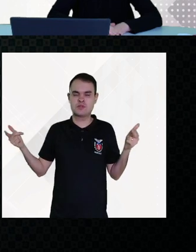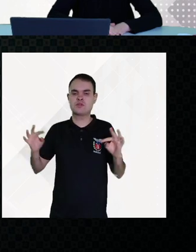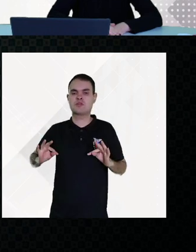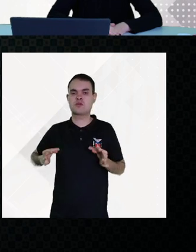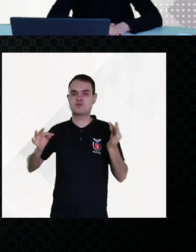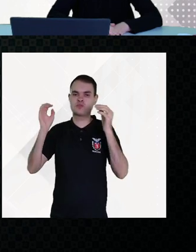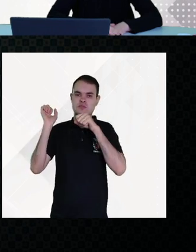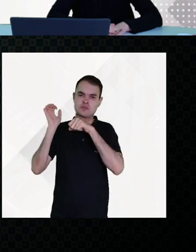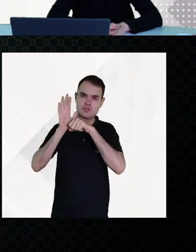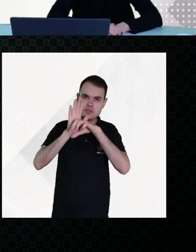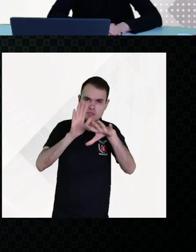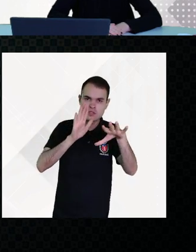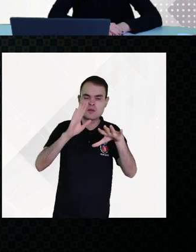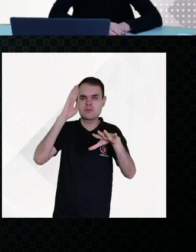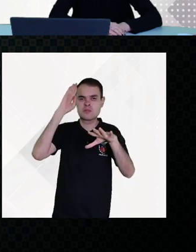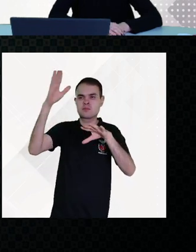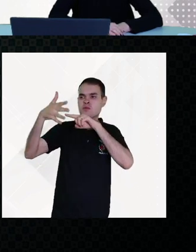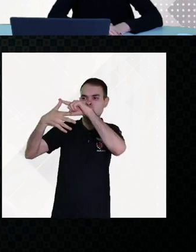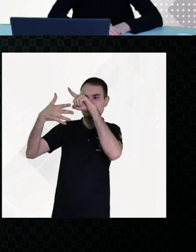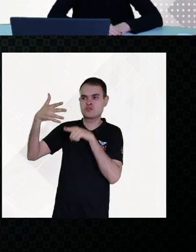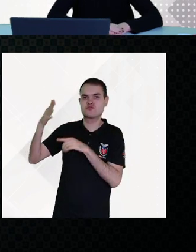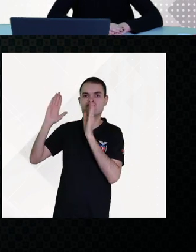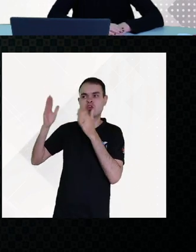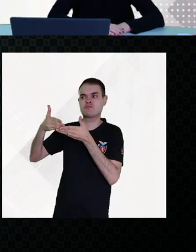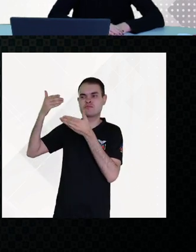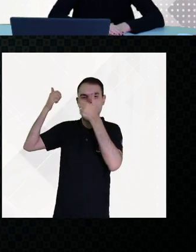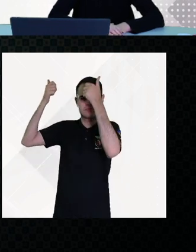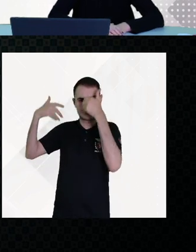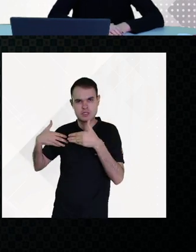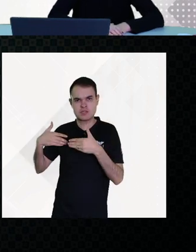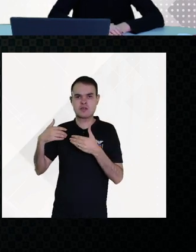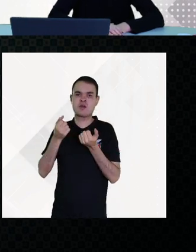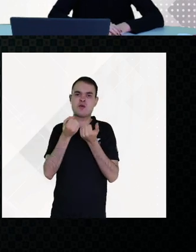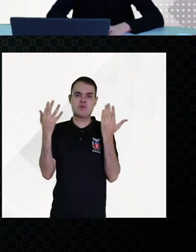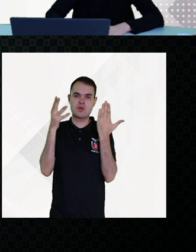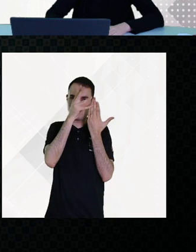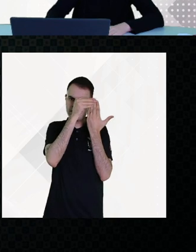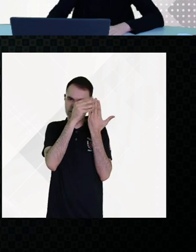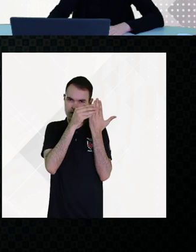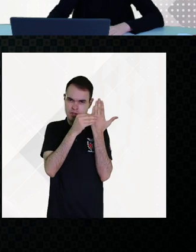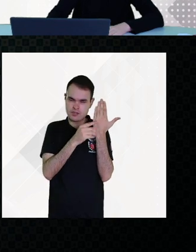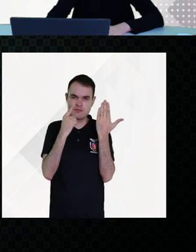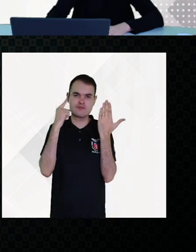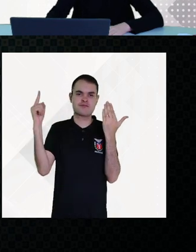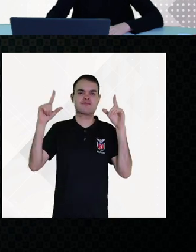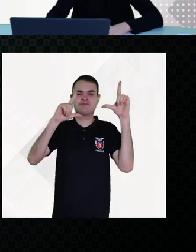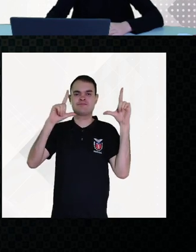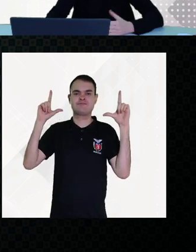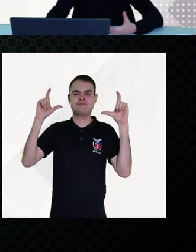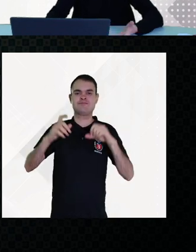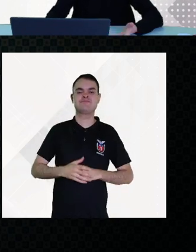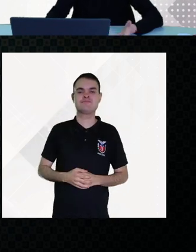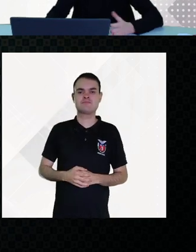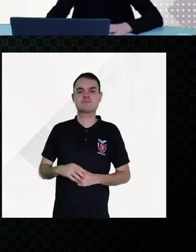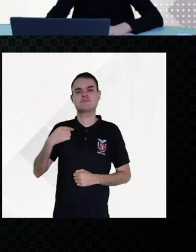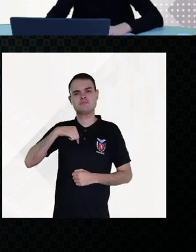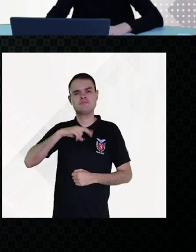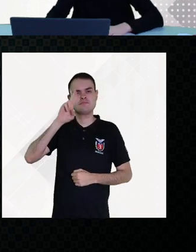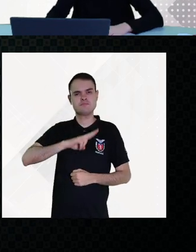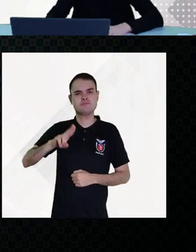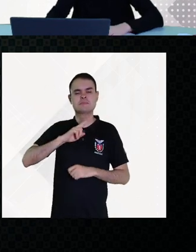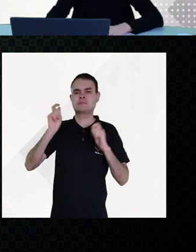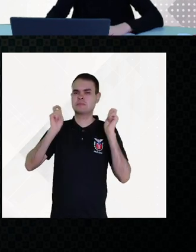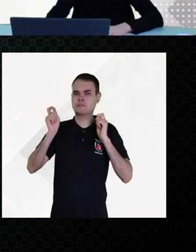especificamente aqueles 5 que eu citei, né? E aqui a gente tem algumas referências, tá? Que a gente utilizou e que, de repente, vocês